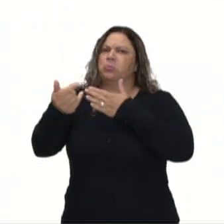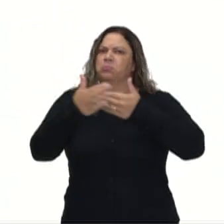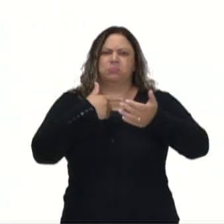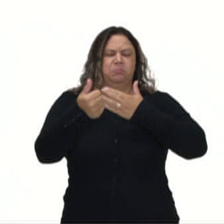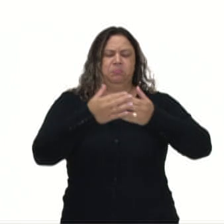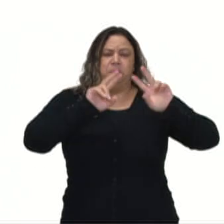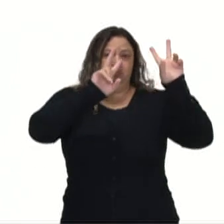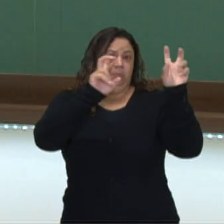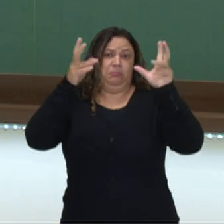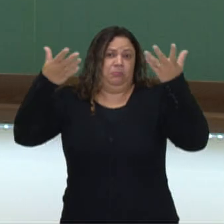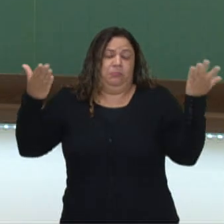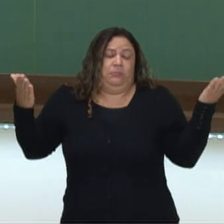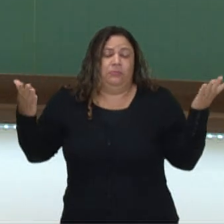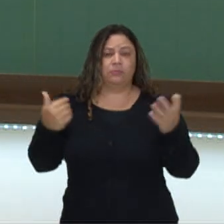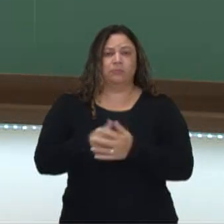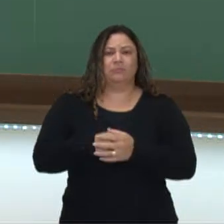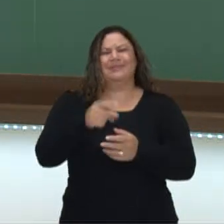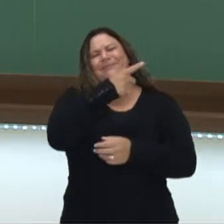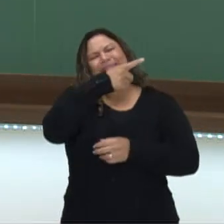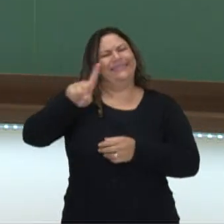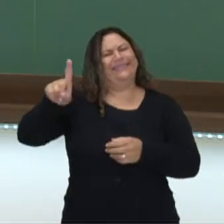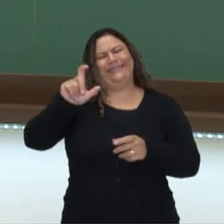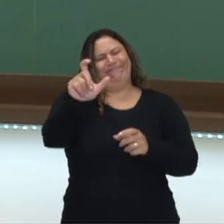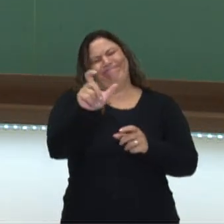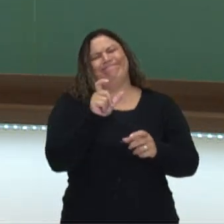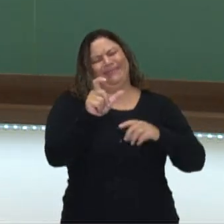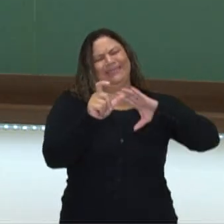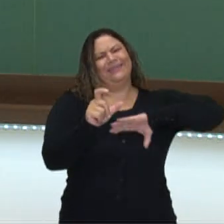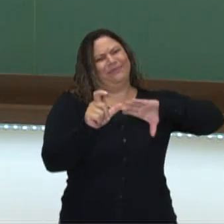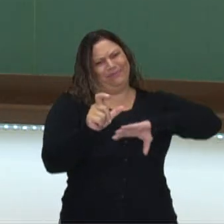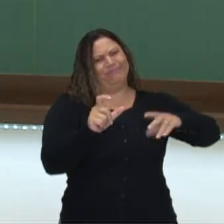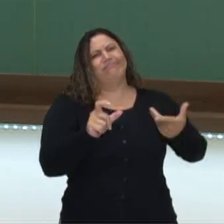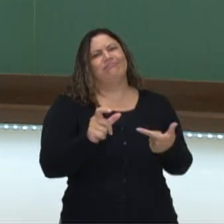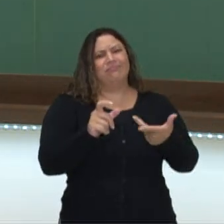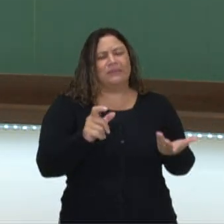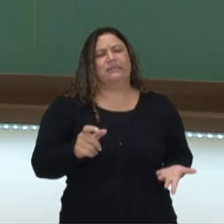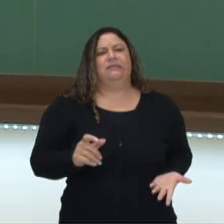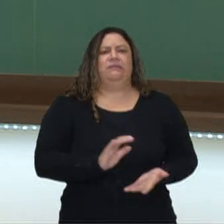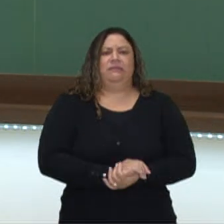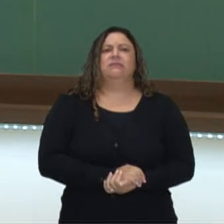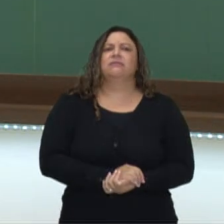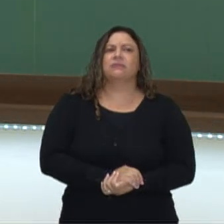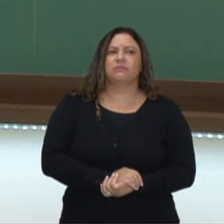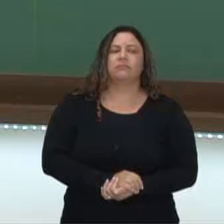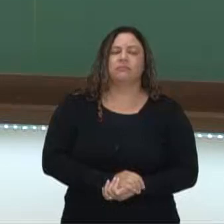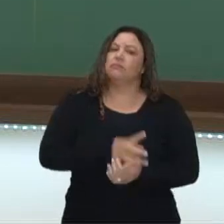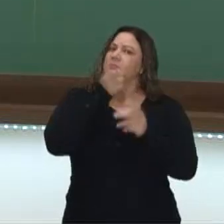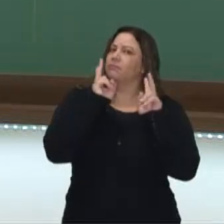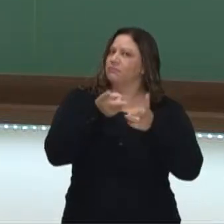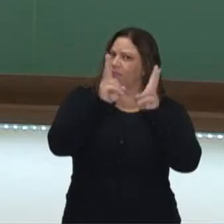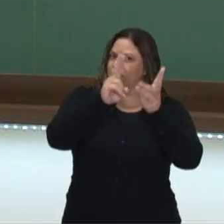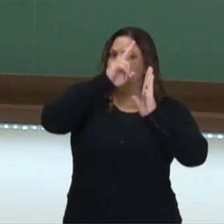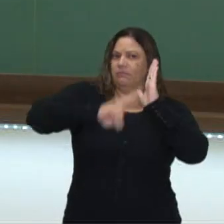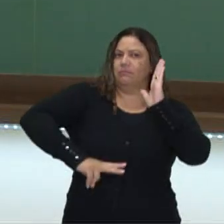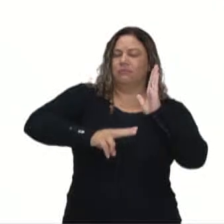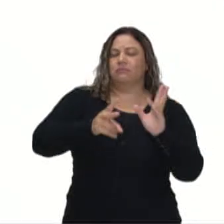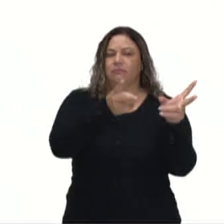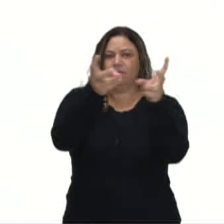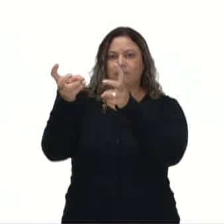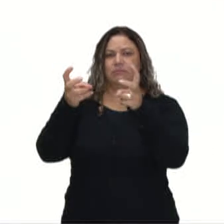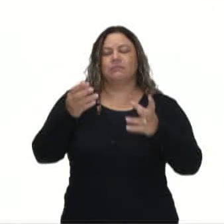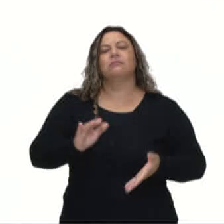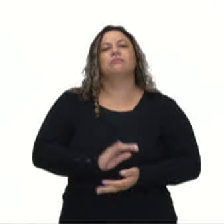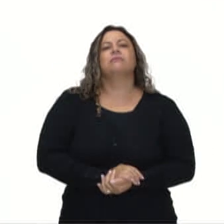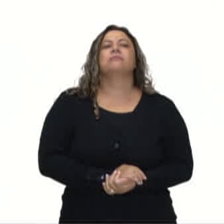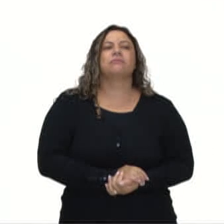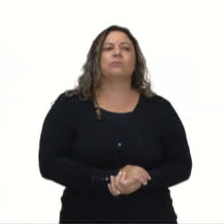não ortografia. Para ele é quase um tabu. E de fato, continuemos a leitura e a gente vai perceber isso.